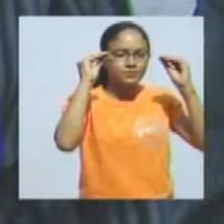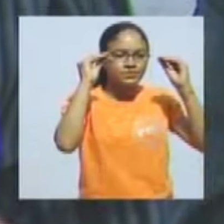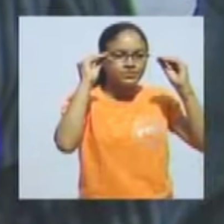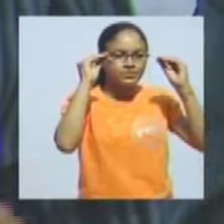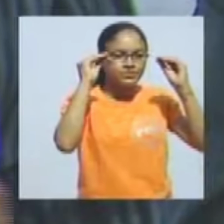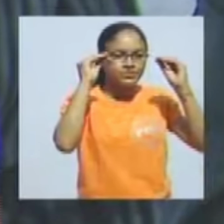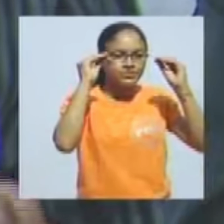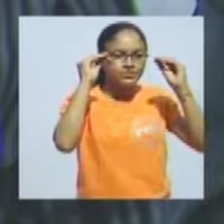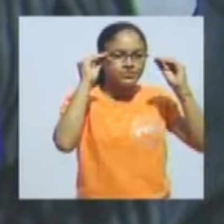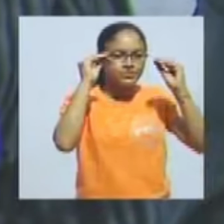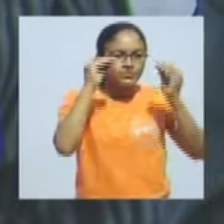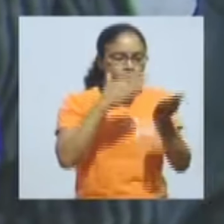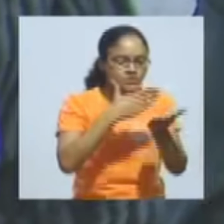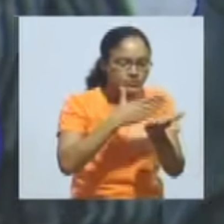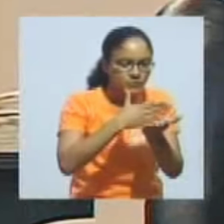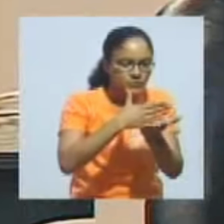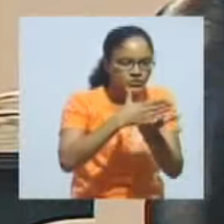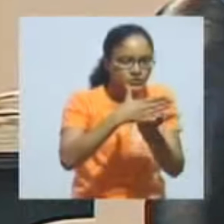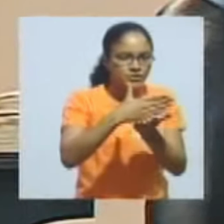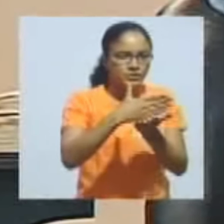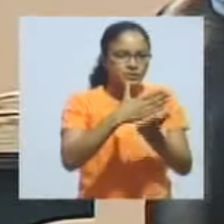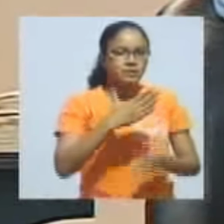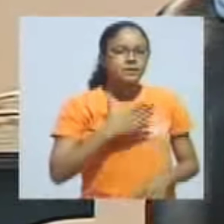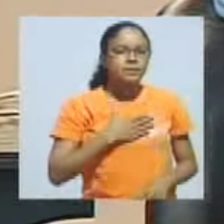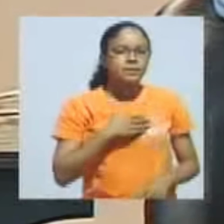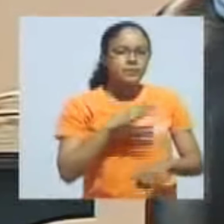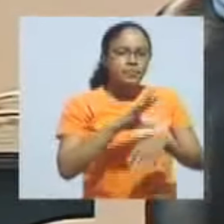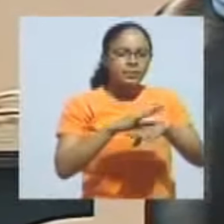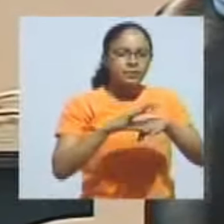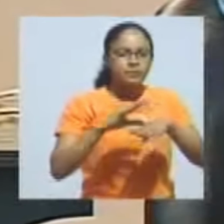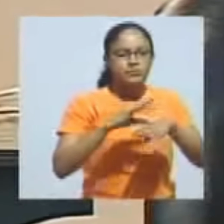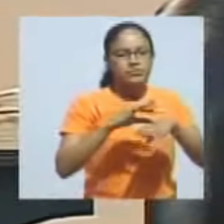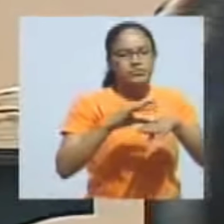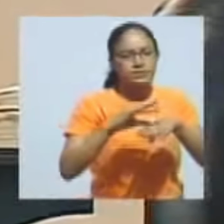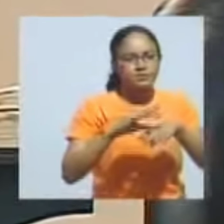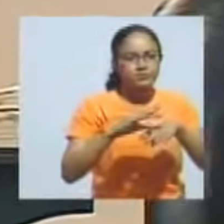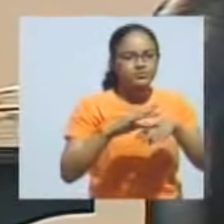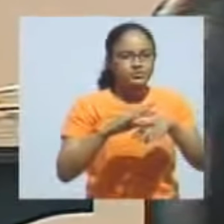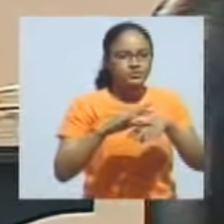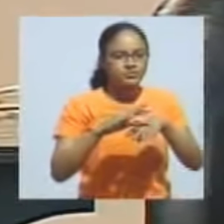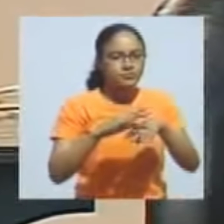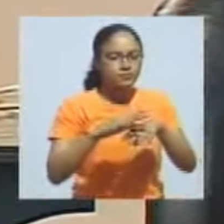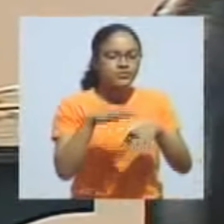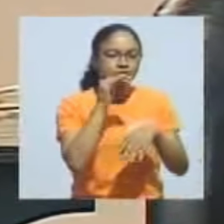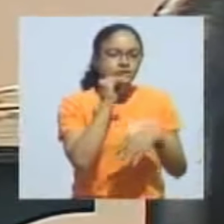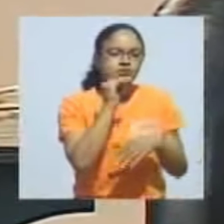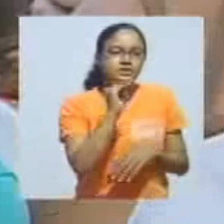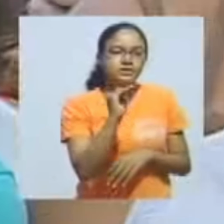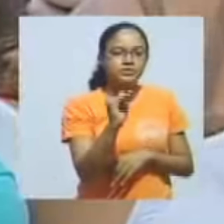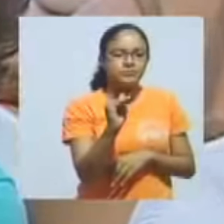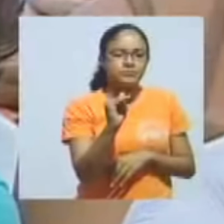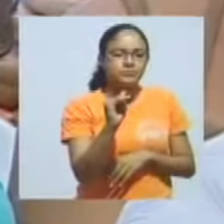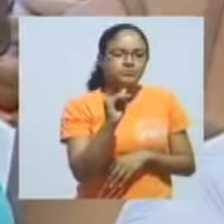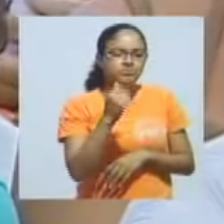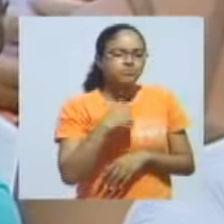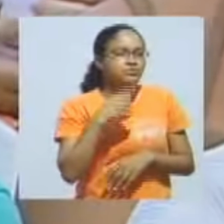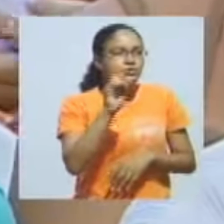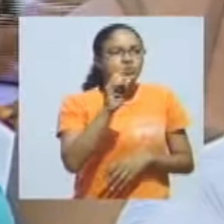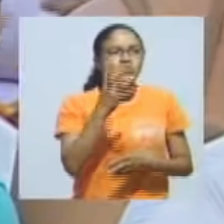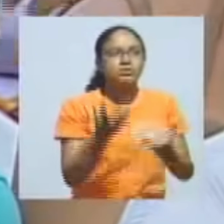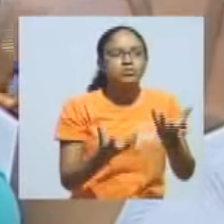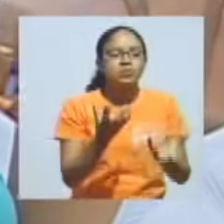minha enfermidade, para todos aqueles que se aproximaram de mim, eu não quero perder